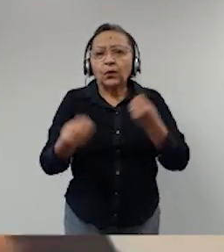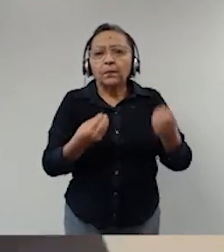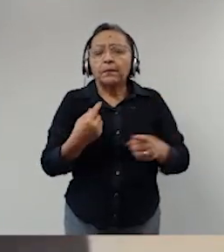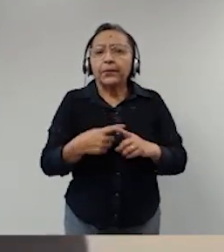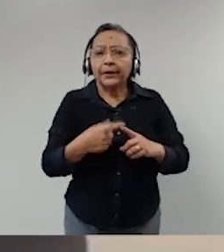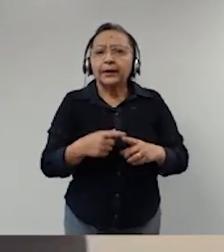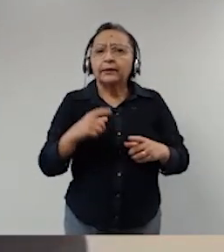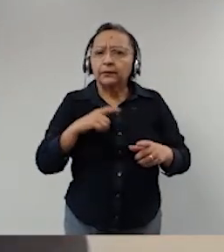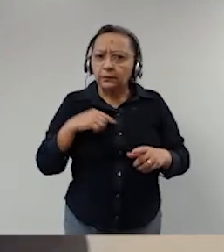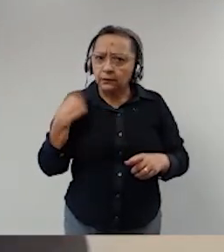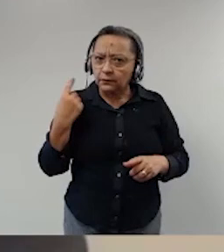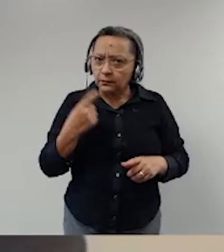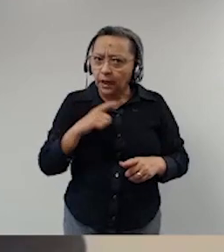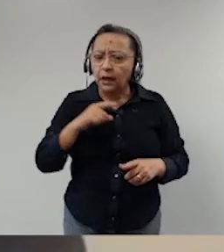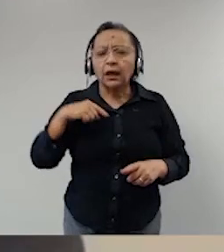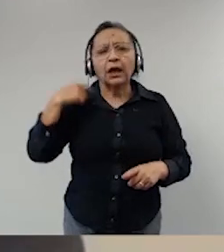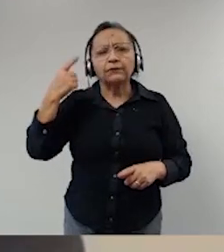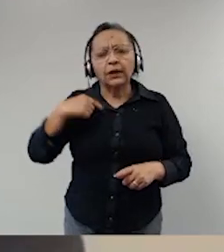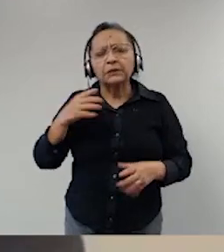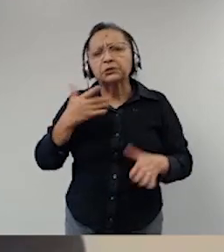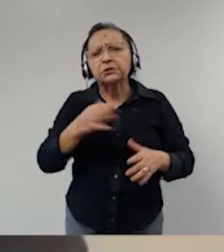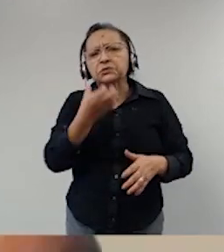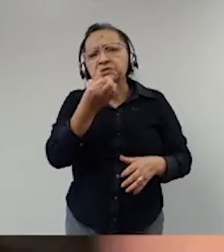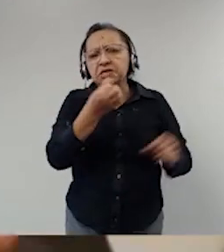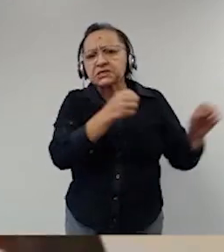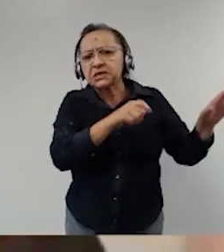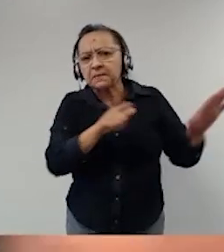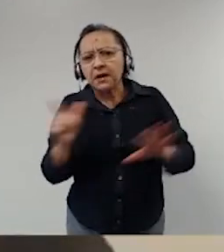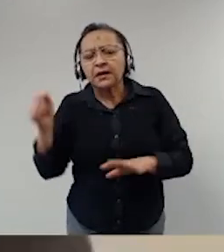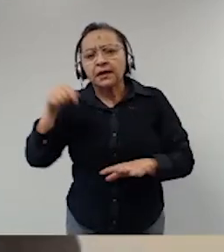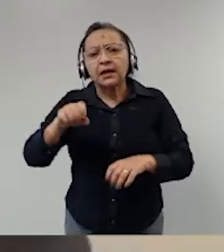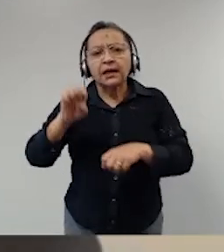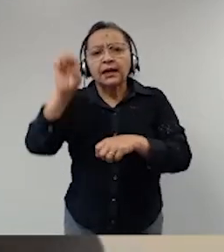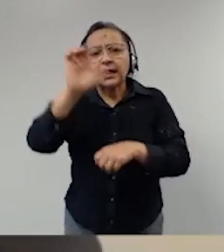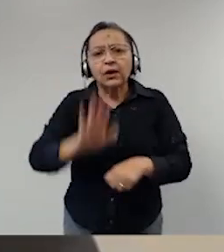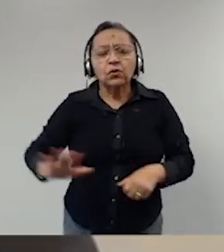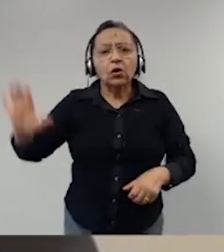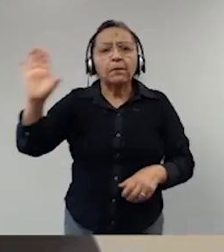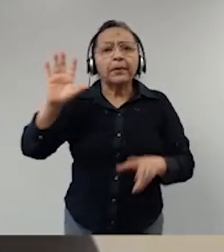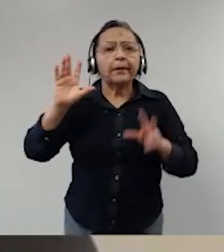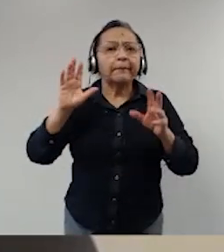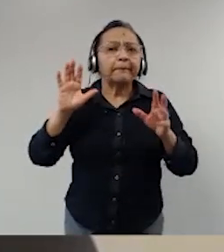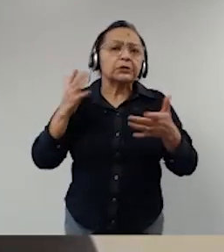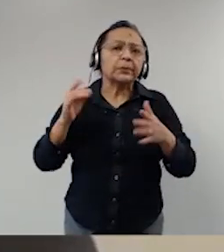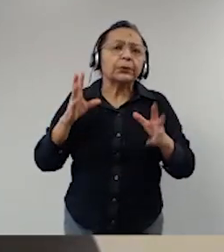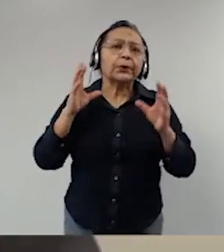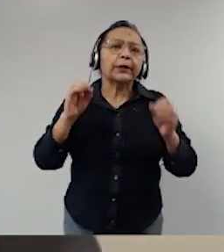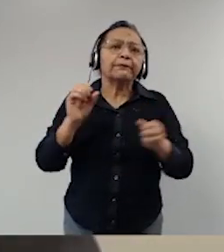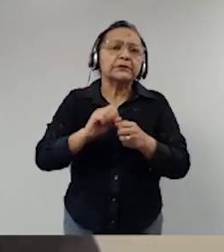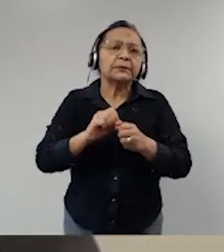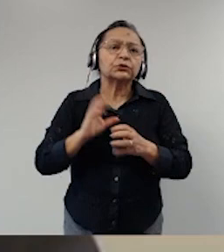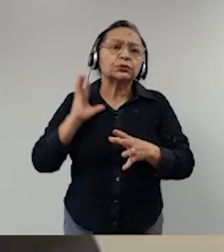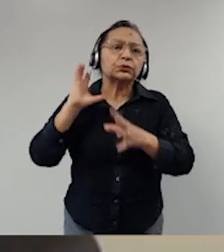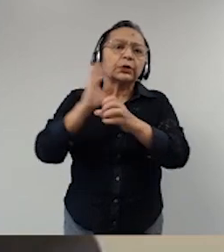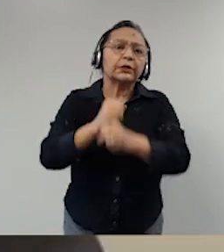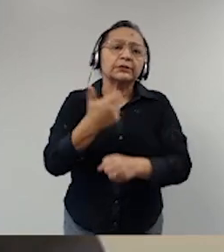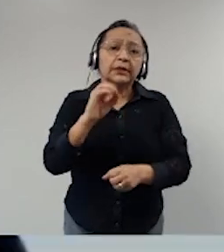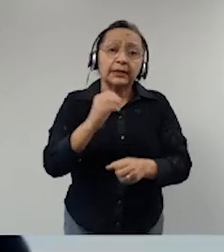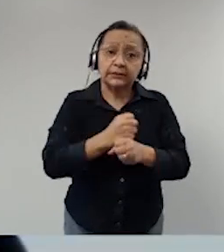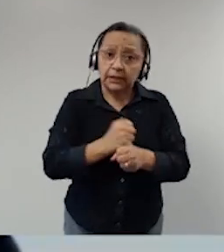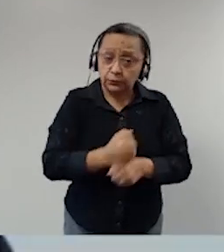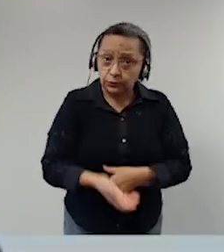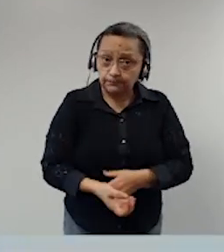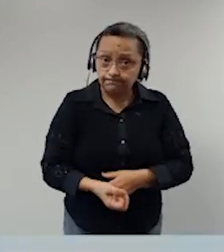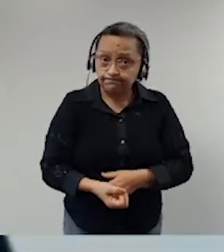temos mudado mais em 6 semanas aqui na Europa que o que mudámos nos últimos 10 anos, ou 20.